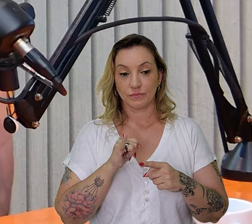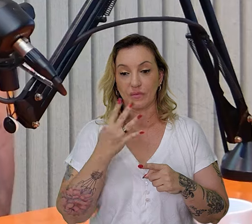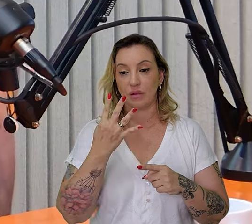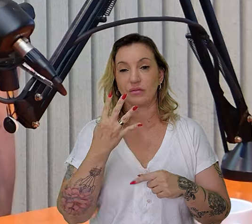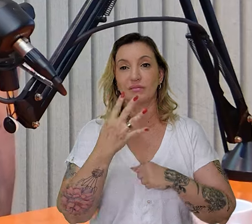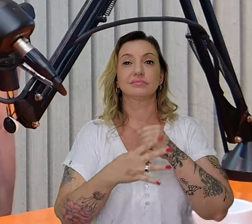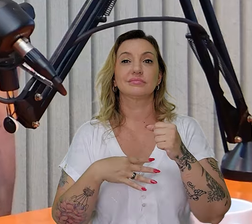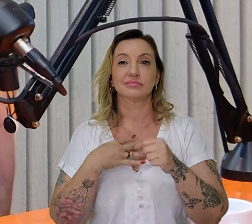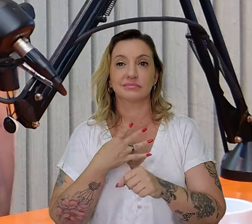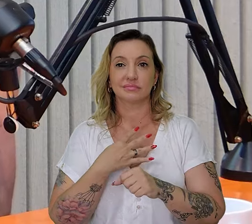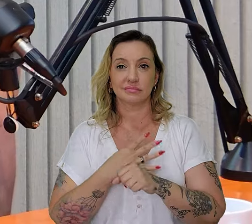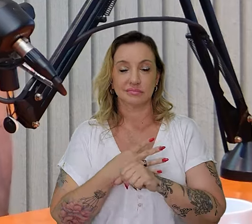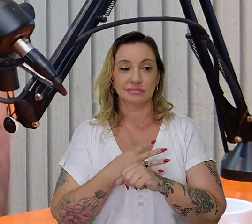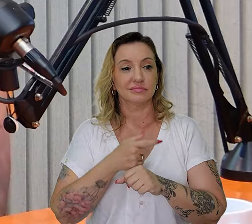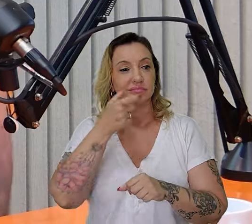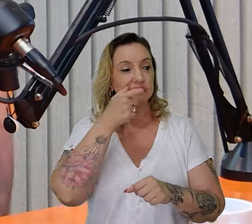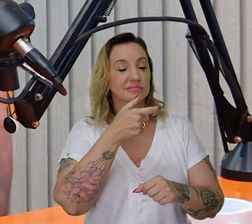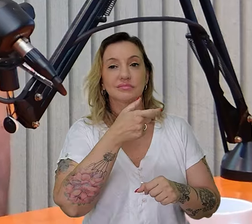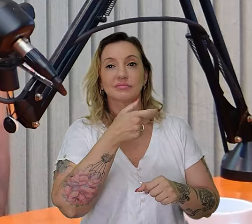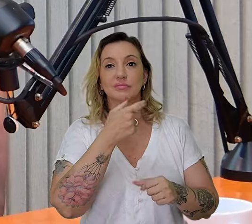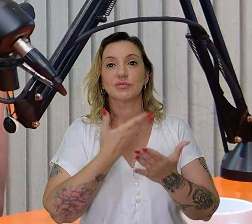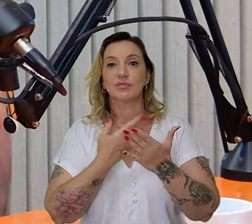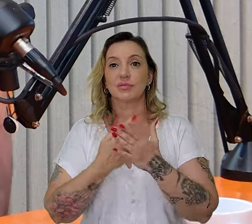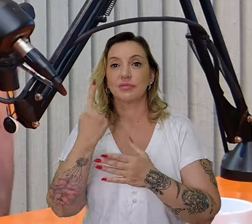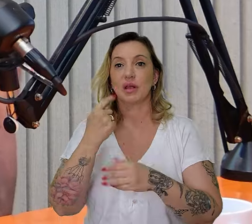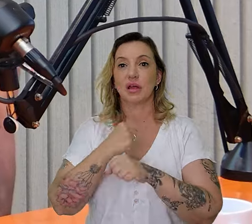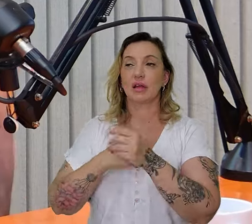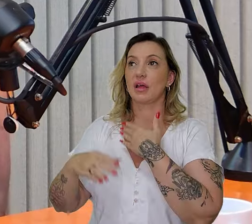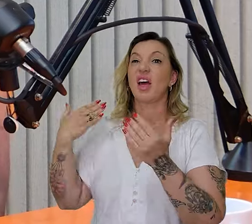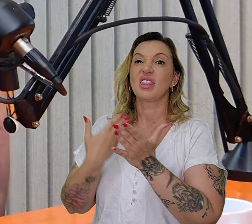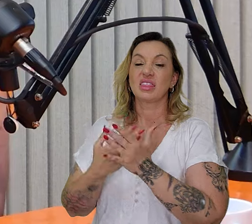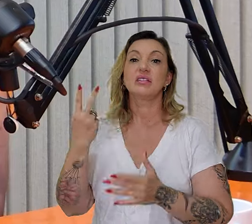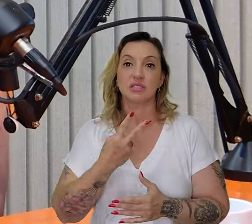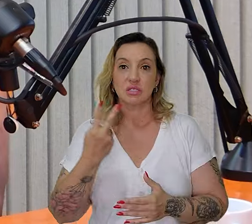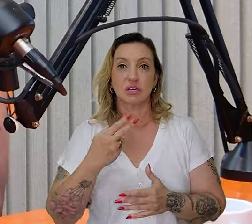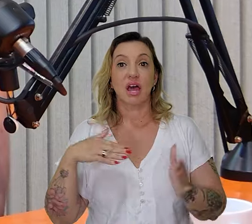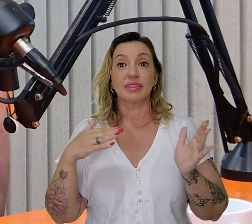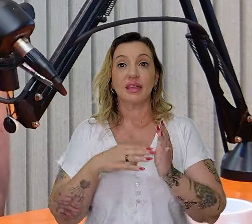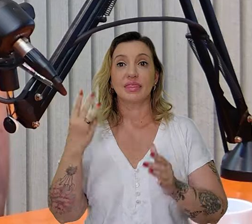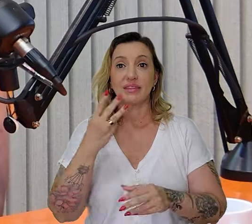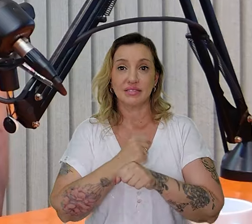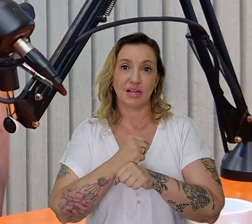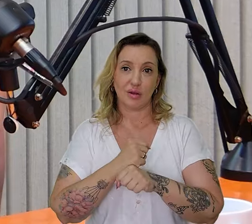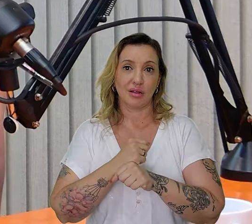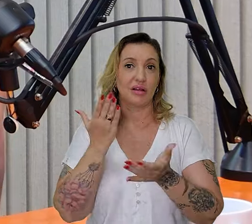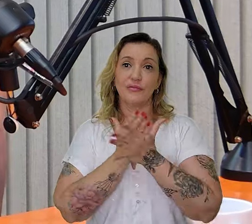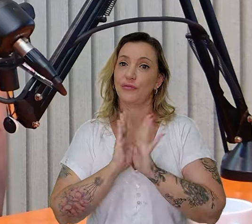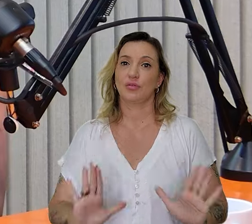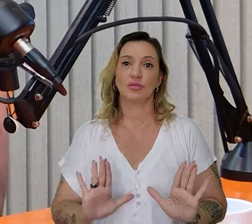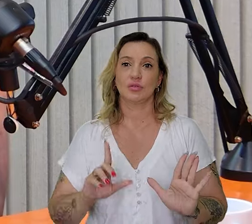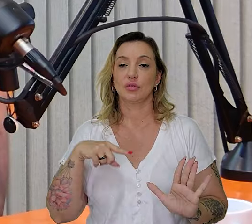você viu no primeiro ano M até no segundo às vezes até no terceiro já foi então todos os nossos cursos são por